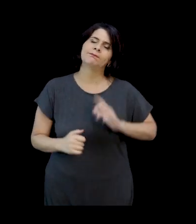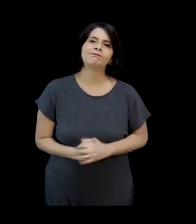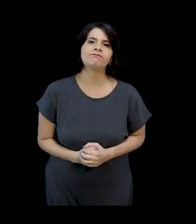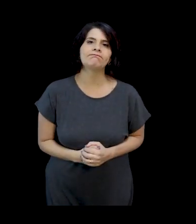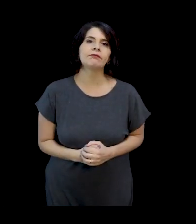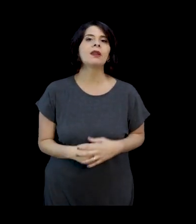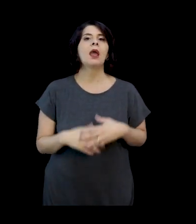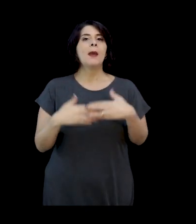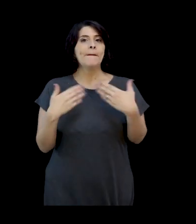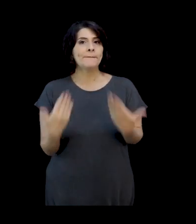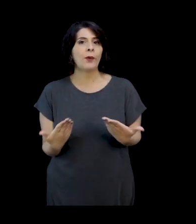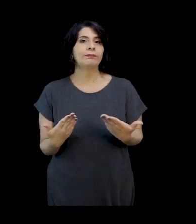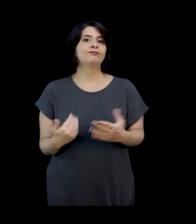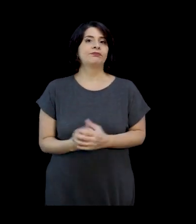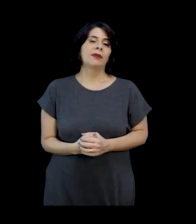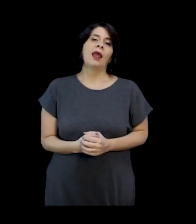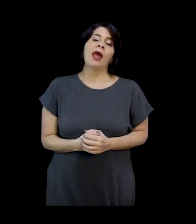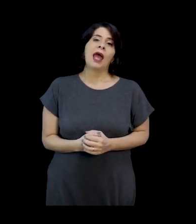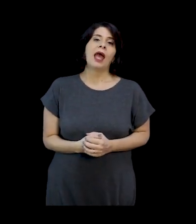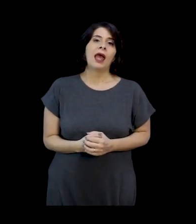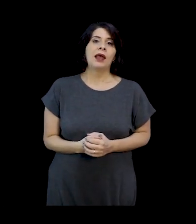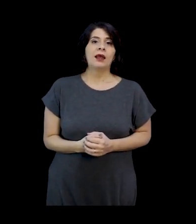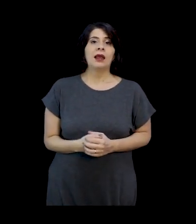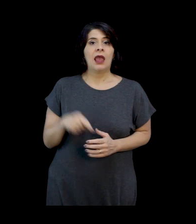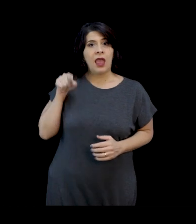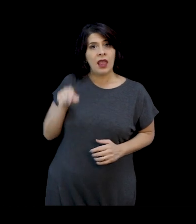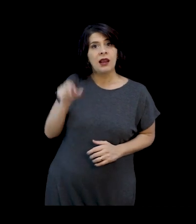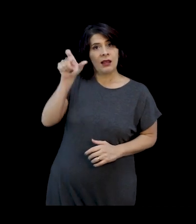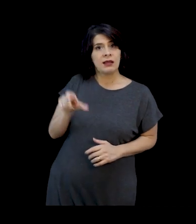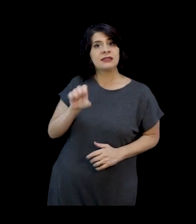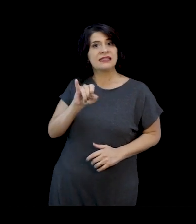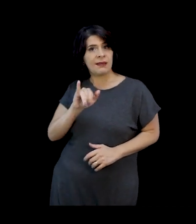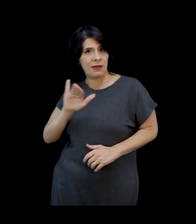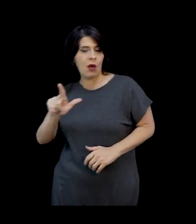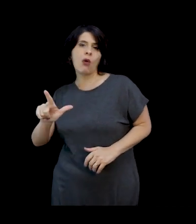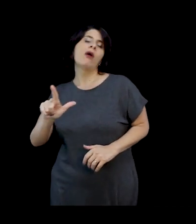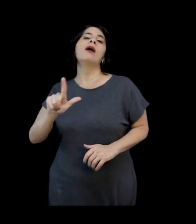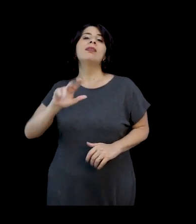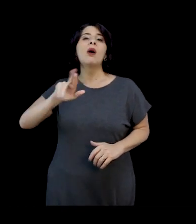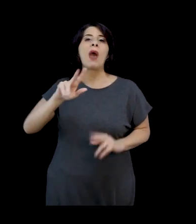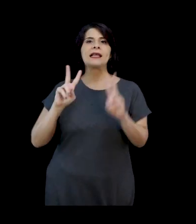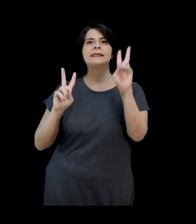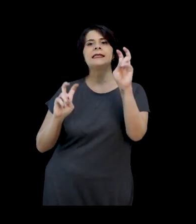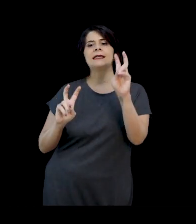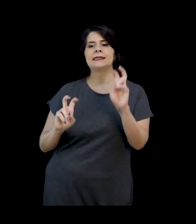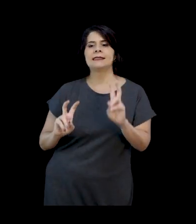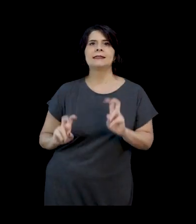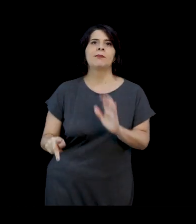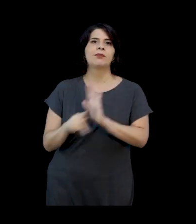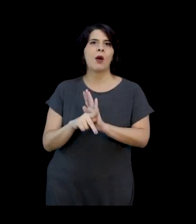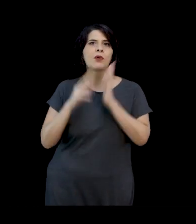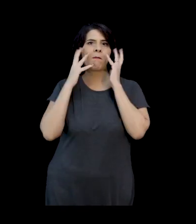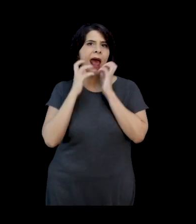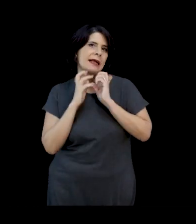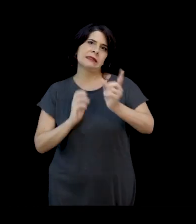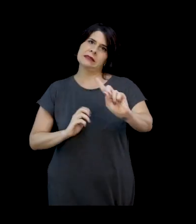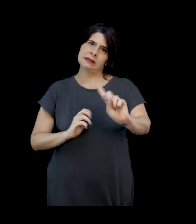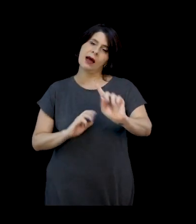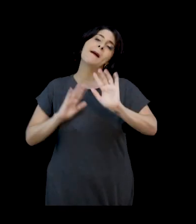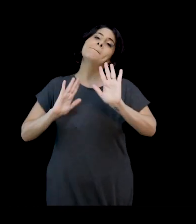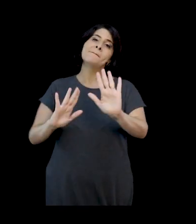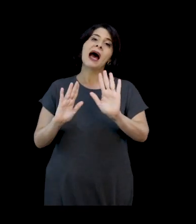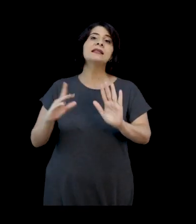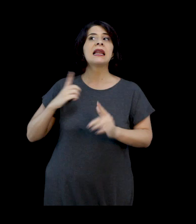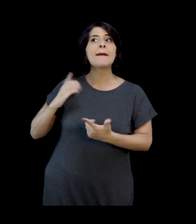absurdo. Além disso, tem um aspecto interessante que, embora ele não seja decididamente um autor de extração marxista, ele